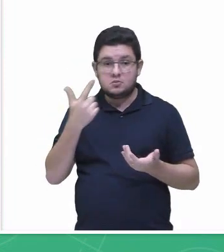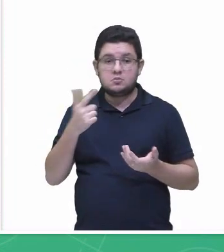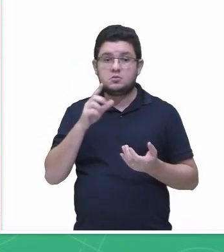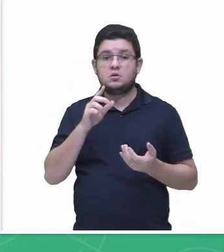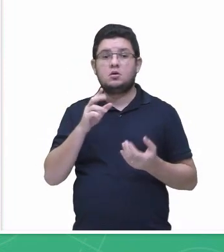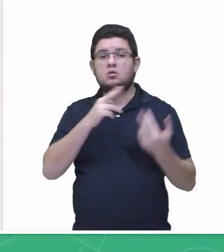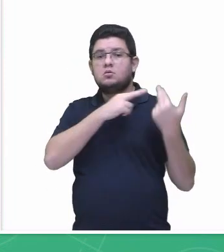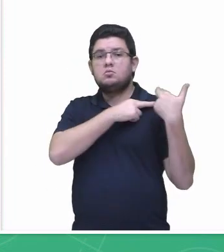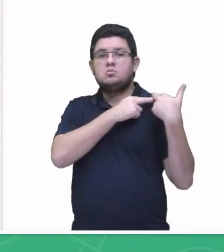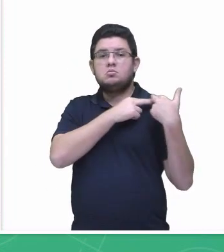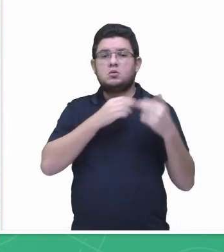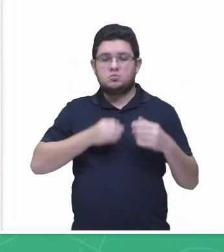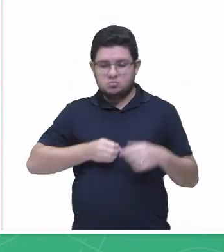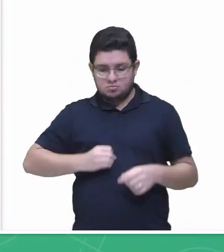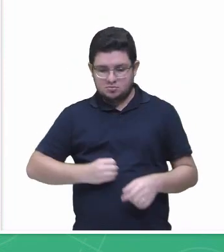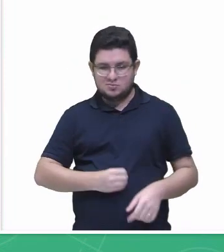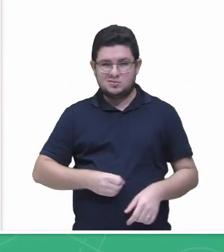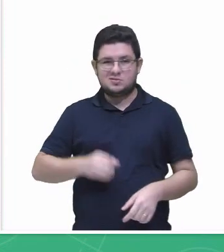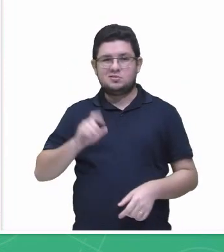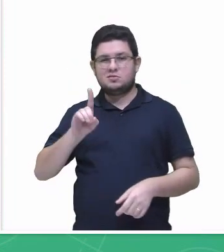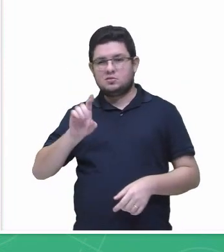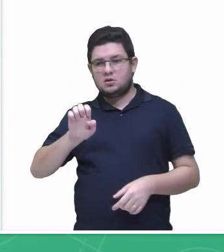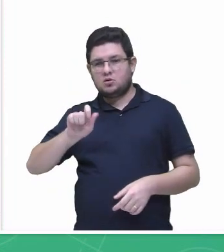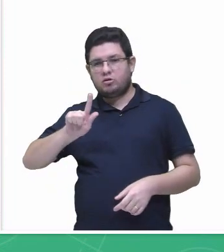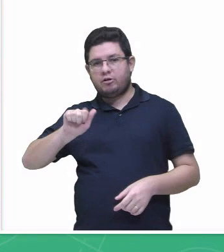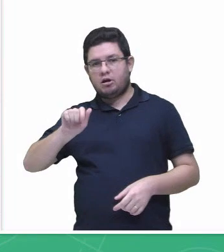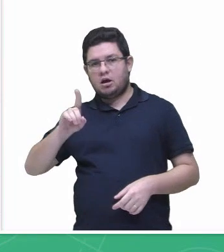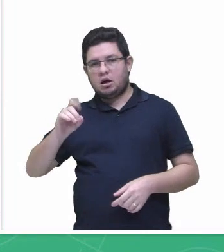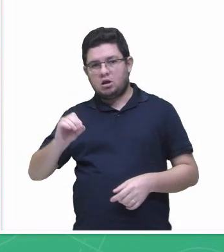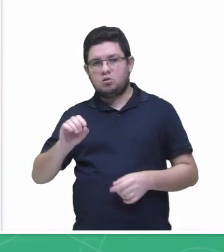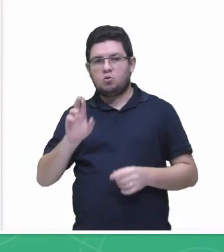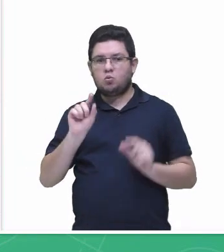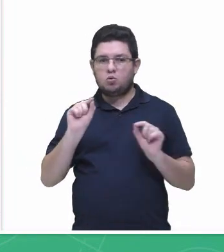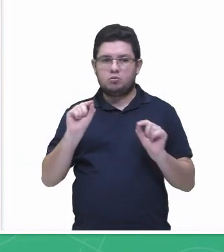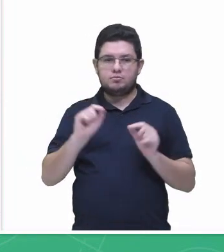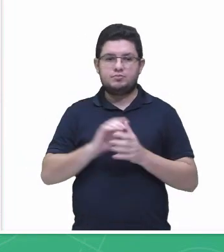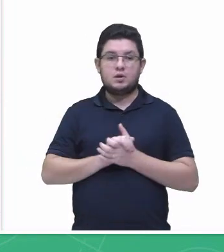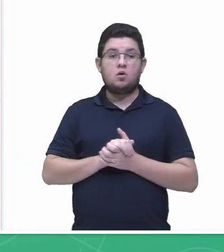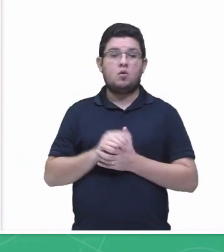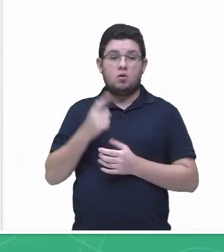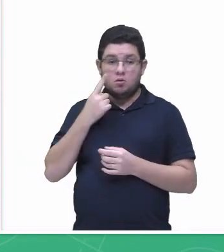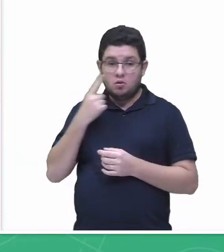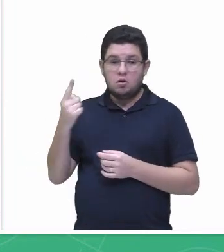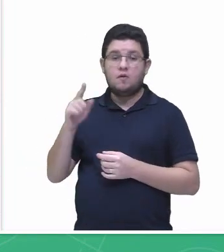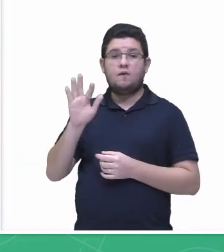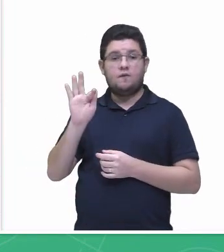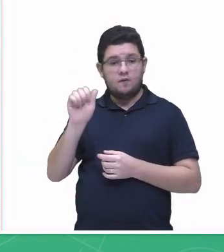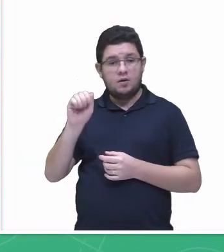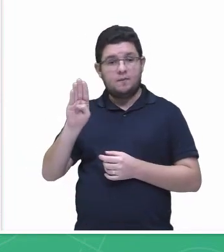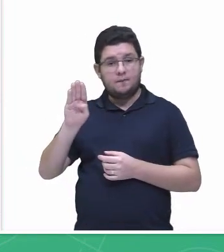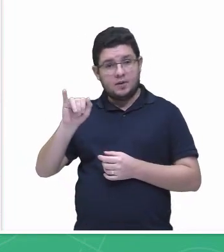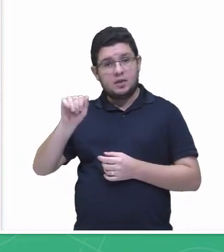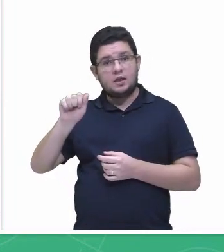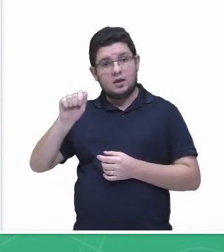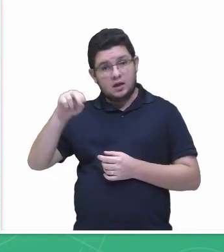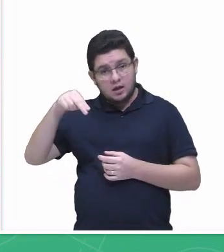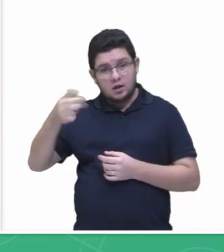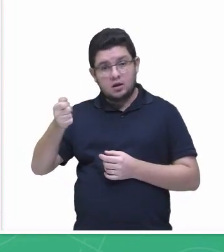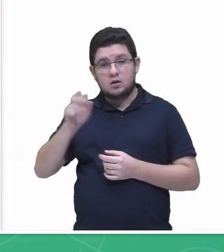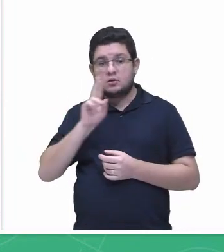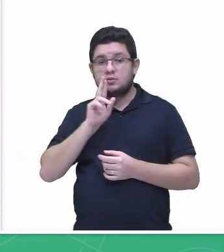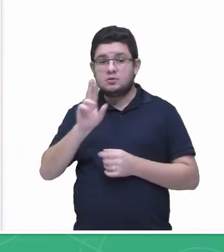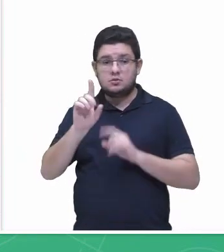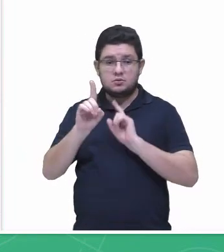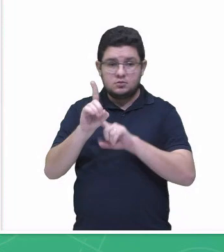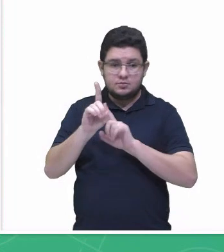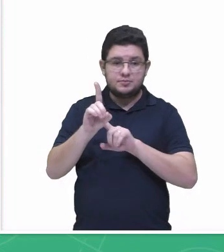Vamos ver, né, qual é a função dessa parte do sistema. Né, a gente tem a participação da Fabiana, que marcou para a gente D.